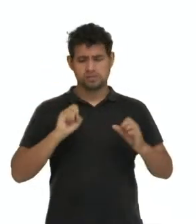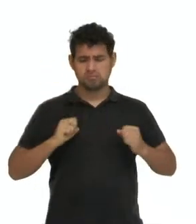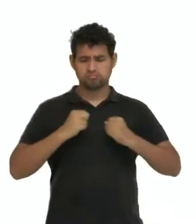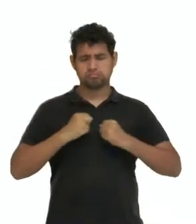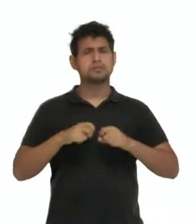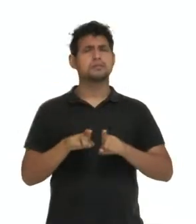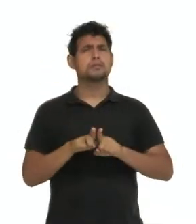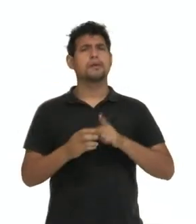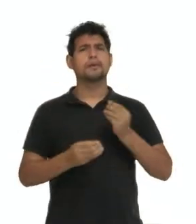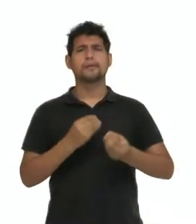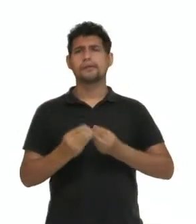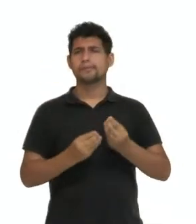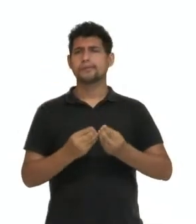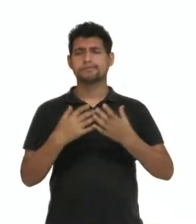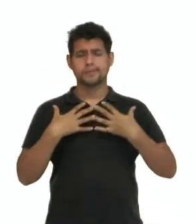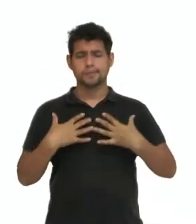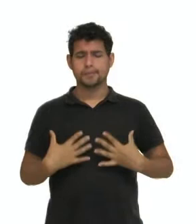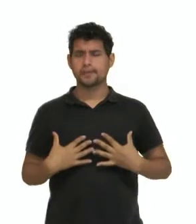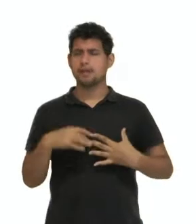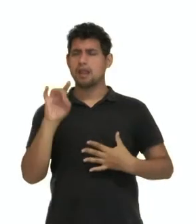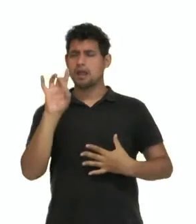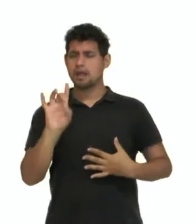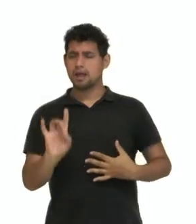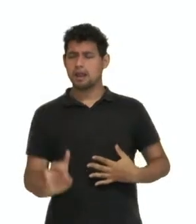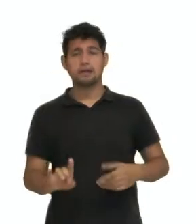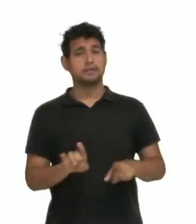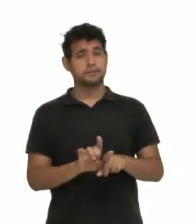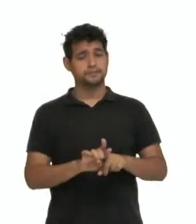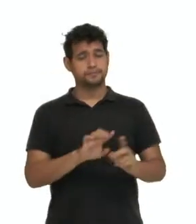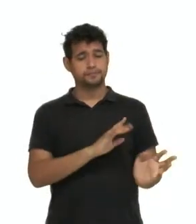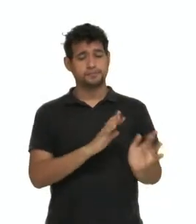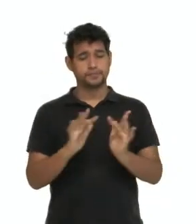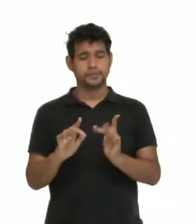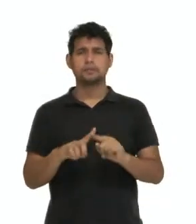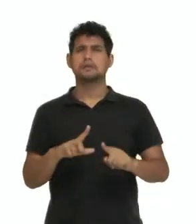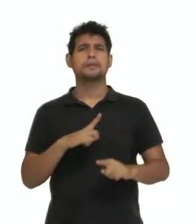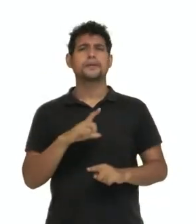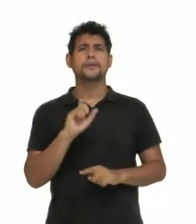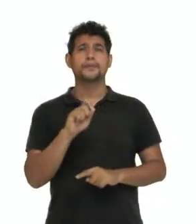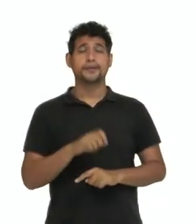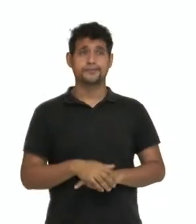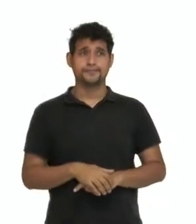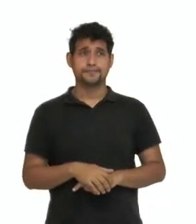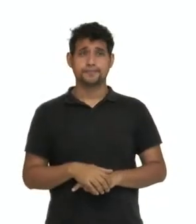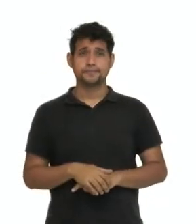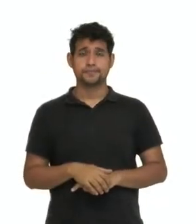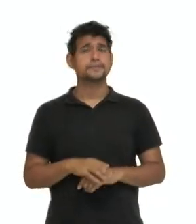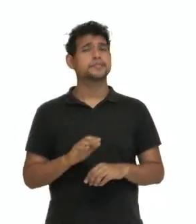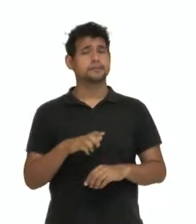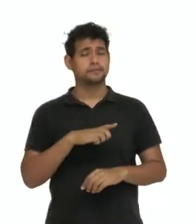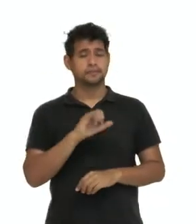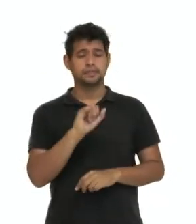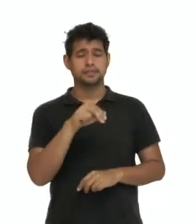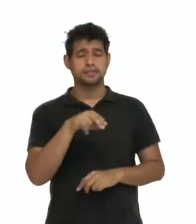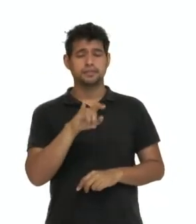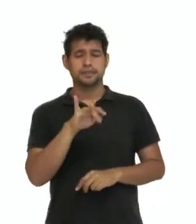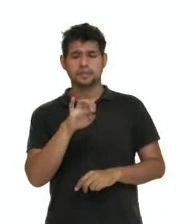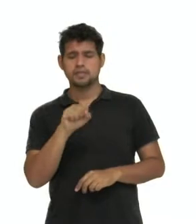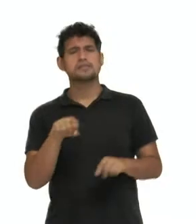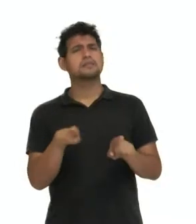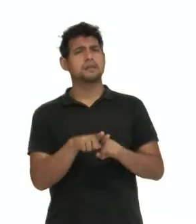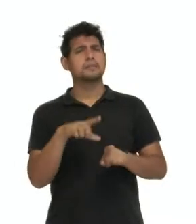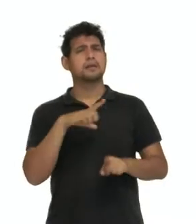do físico mesmo, né, de cada um deles, e assim por diante. Mas temos também aí além dos inuites e lapões, tem, por exemplo,